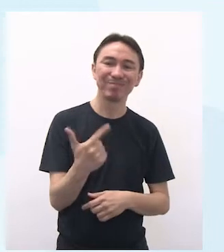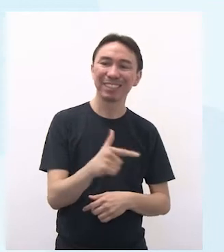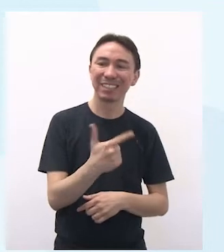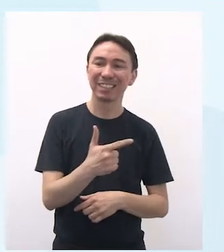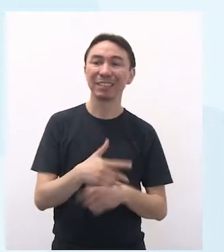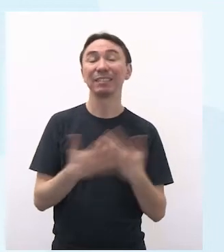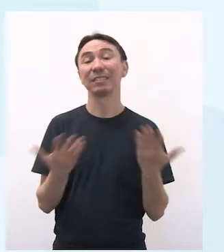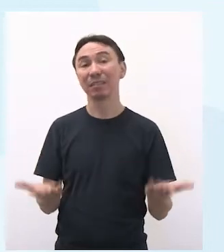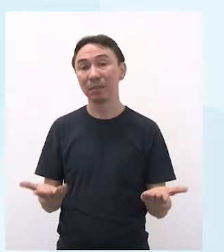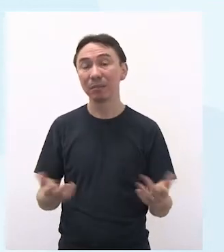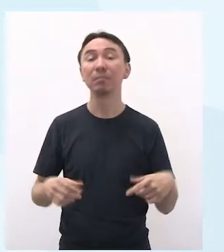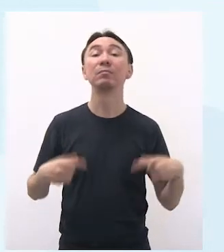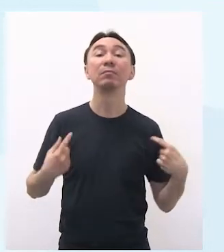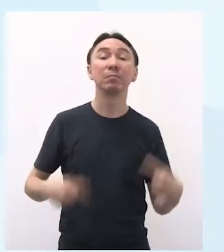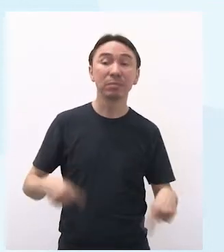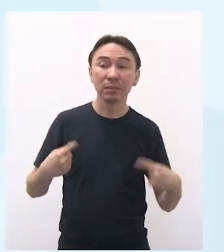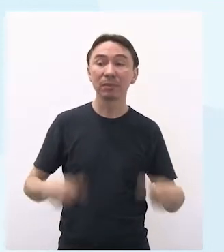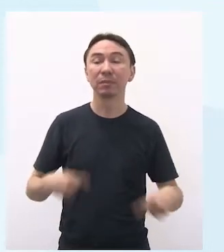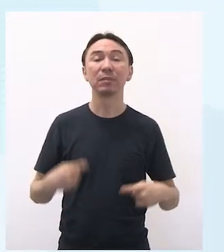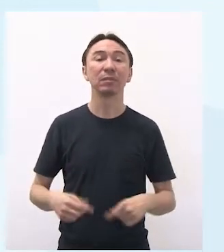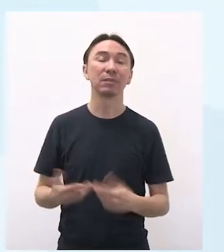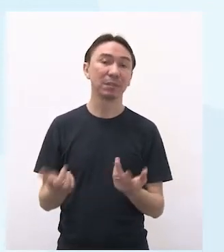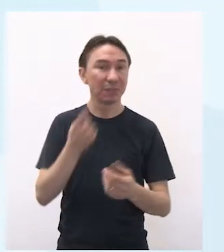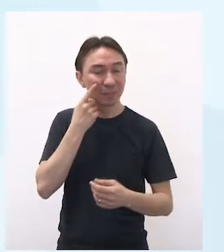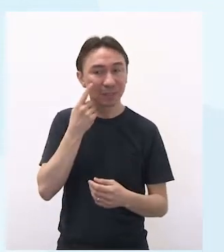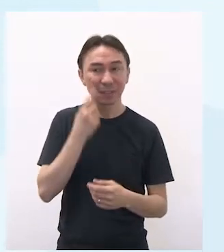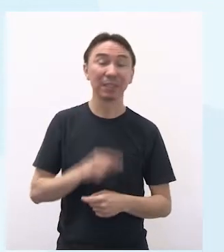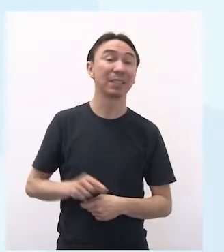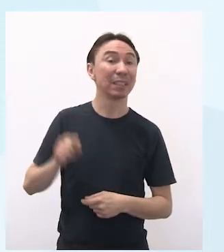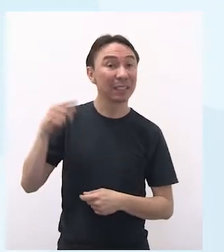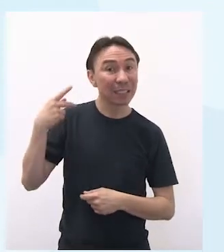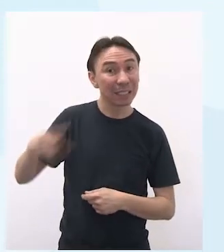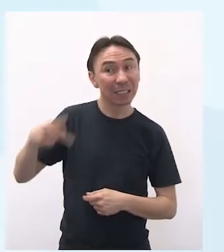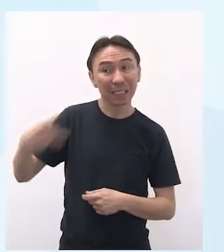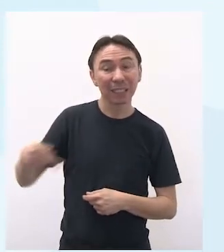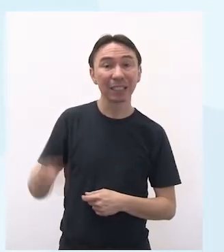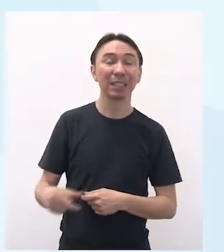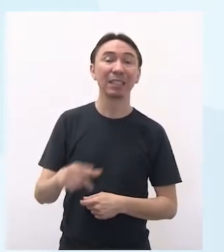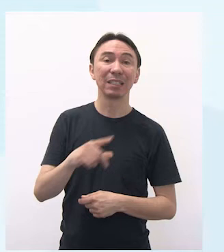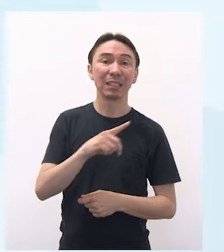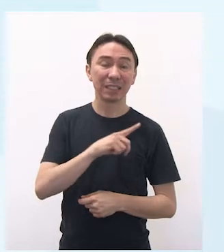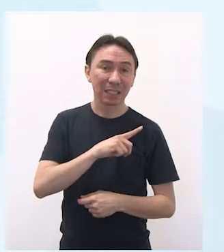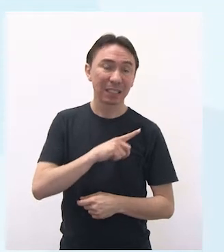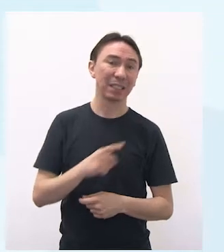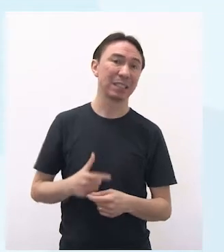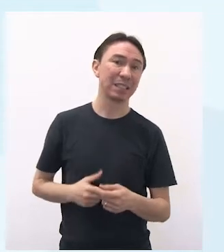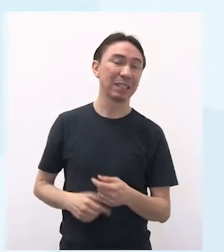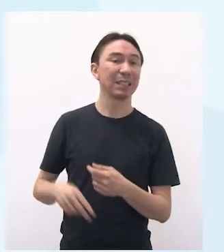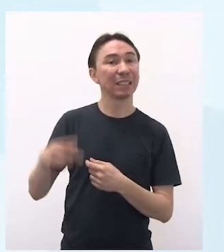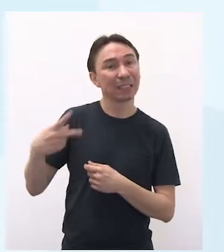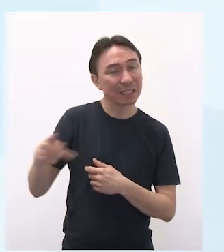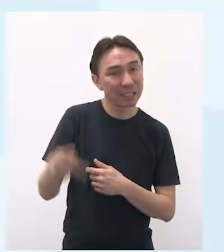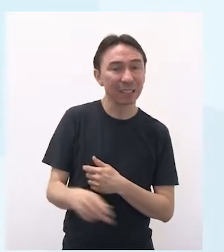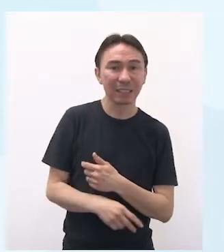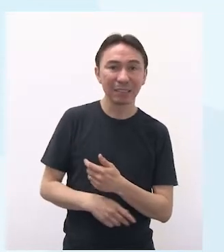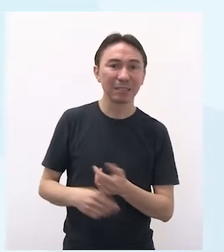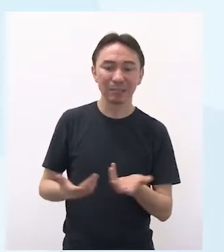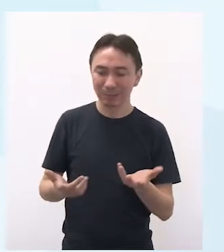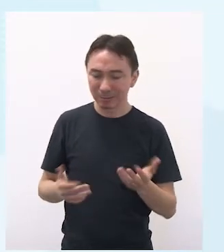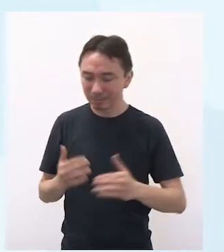que olhar a respeito de onde ele se encontra no desenvolvimento das suas habilidades, onde se encontra